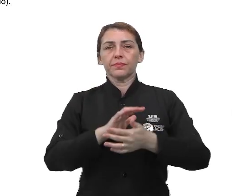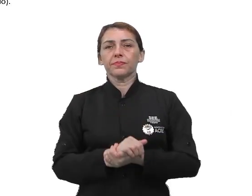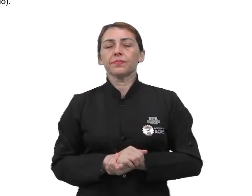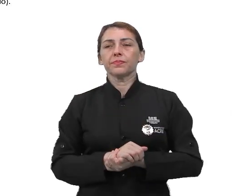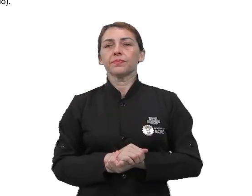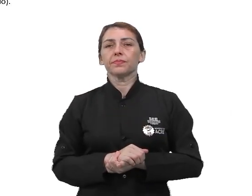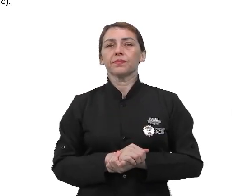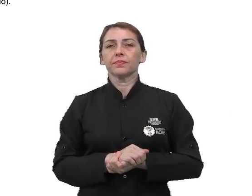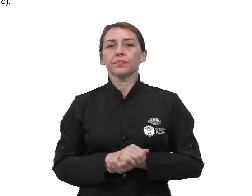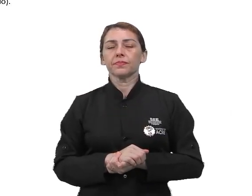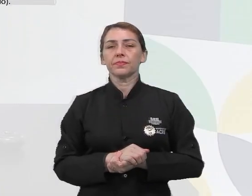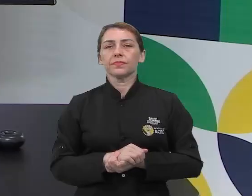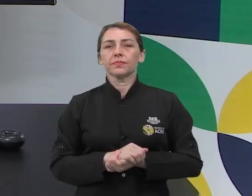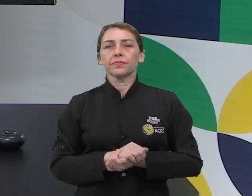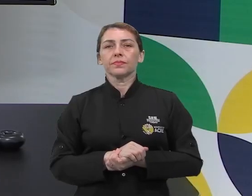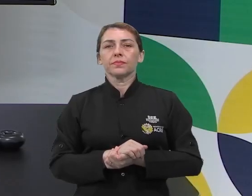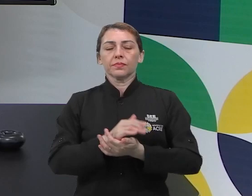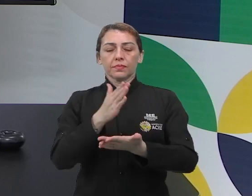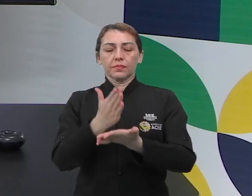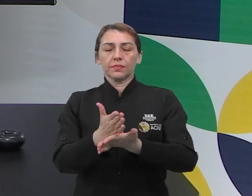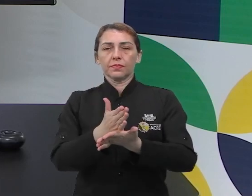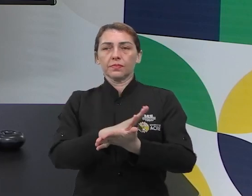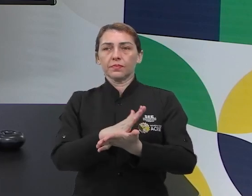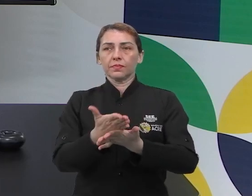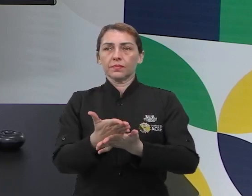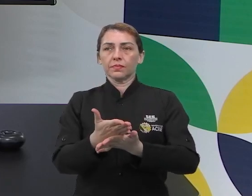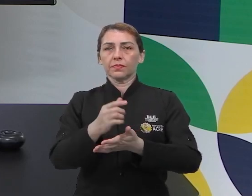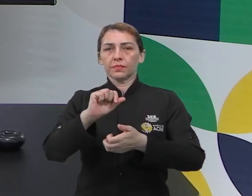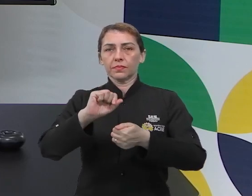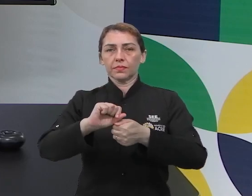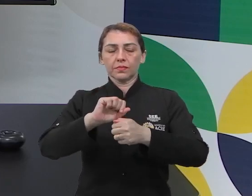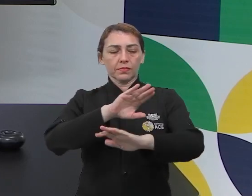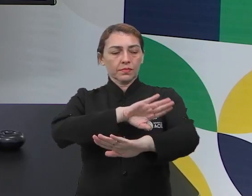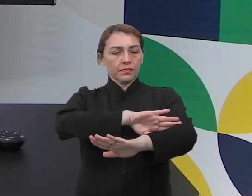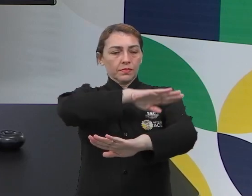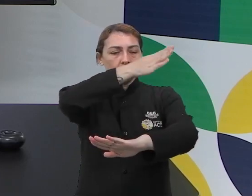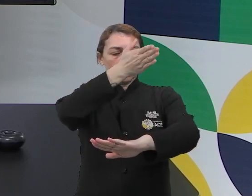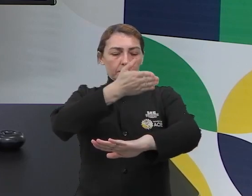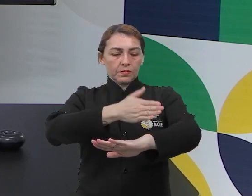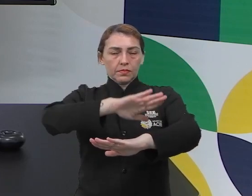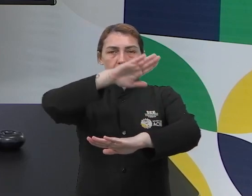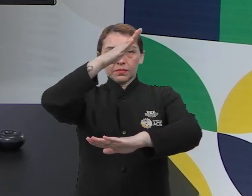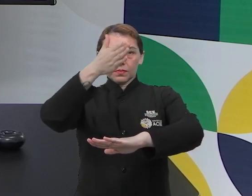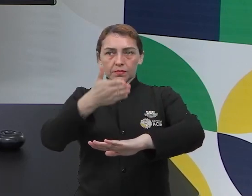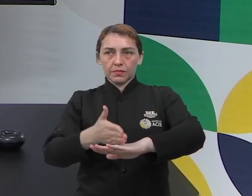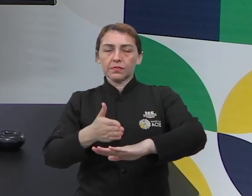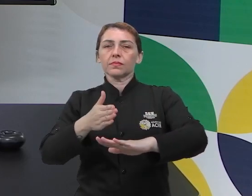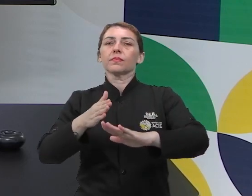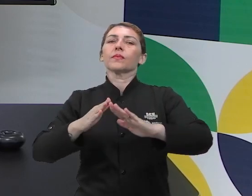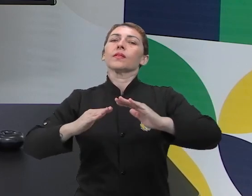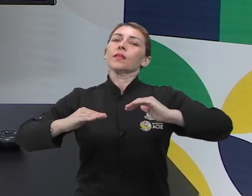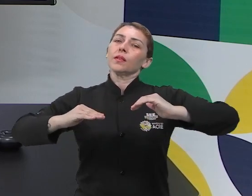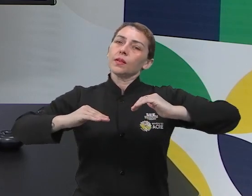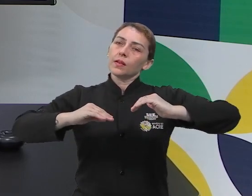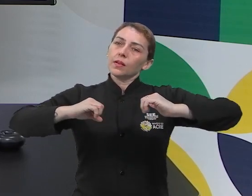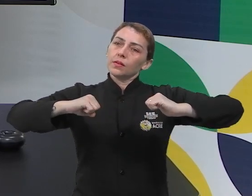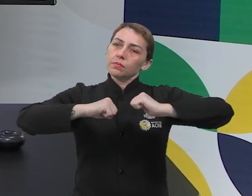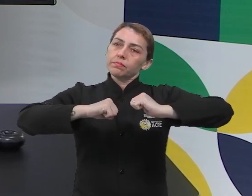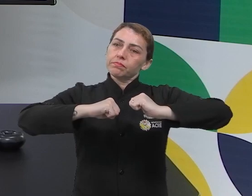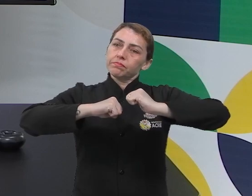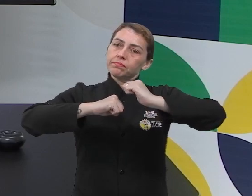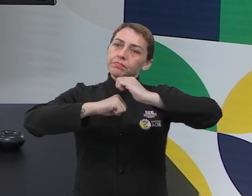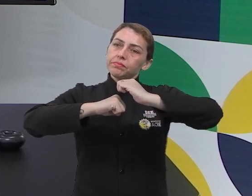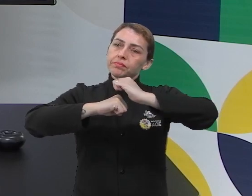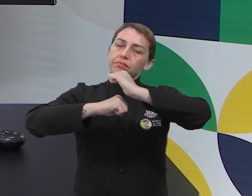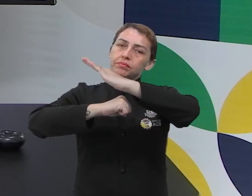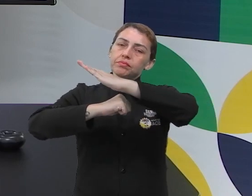de forma ali frontal faz com que essas montanhas possam estar cada vez mais se elevando e aí sendo ali